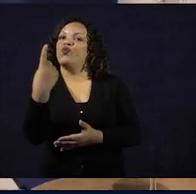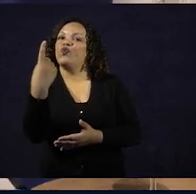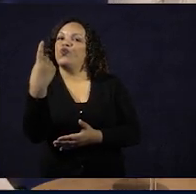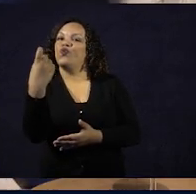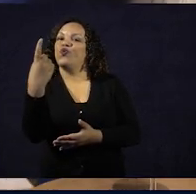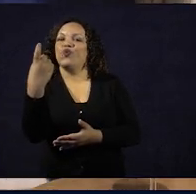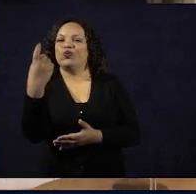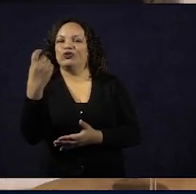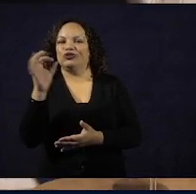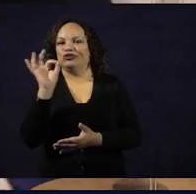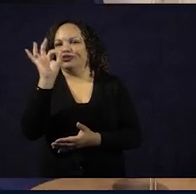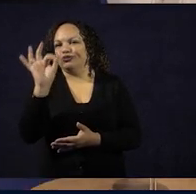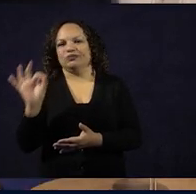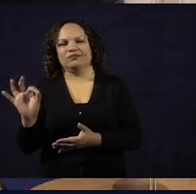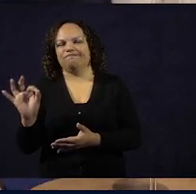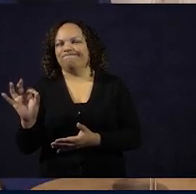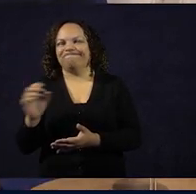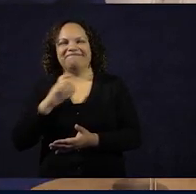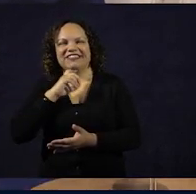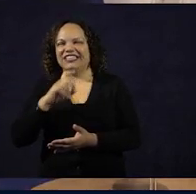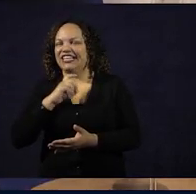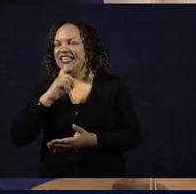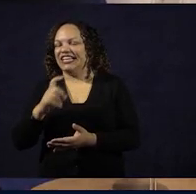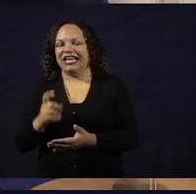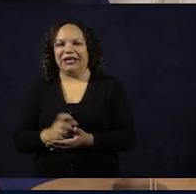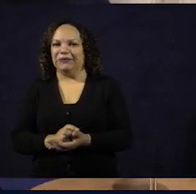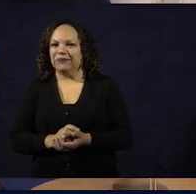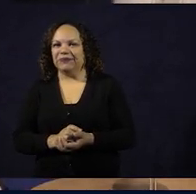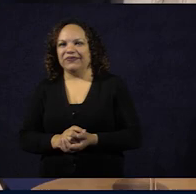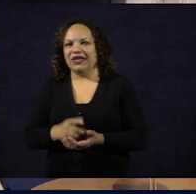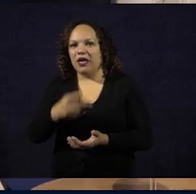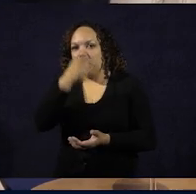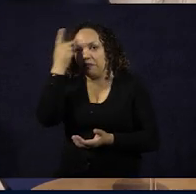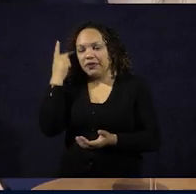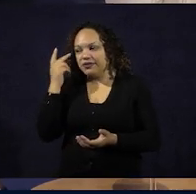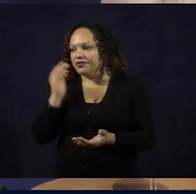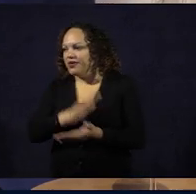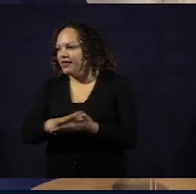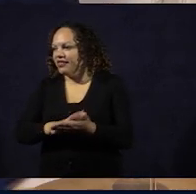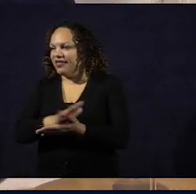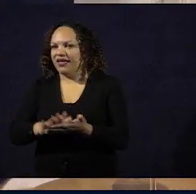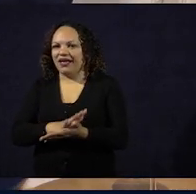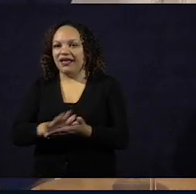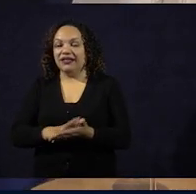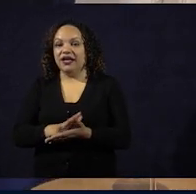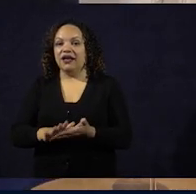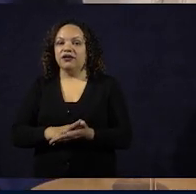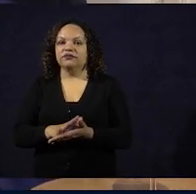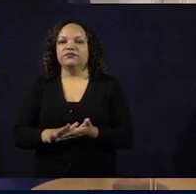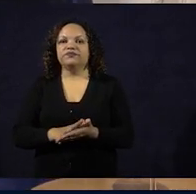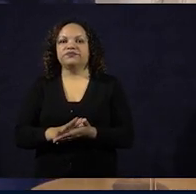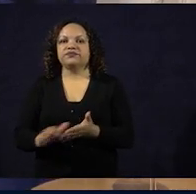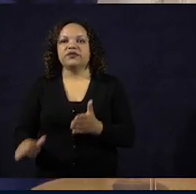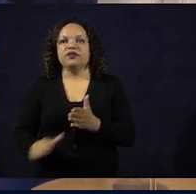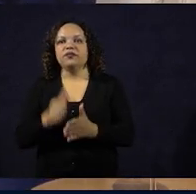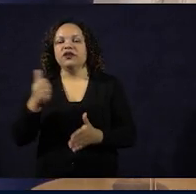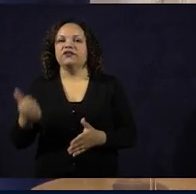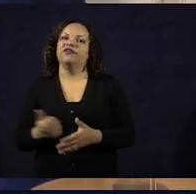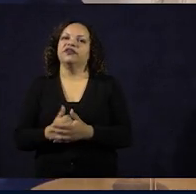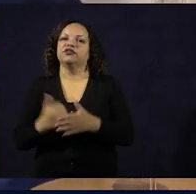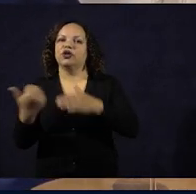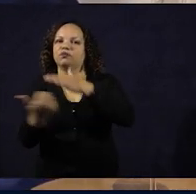ninguém viveu ninguém no setor produtivo a gente bateu ali é pela primeira vez na nossa geração Empresarial